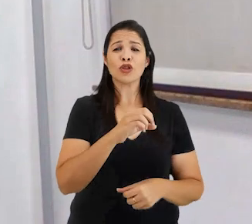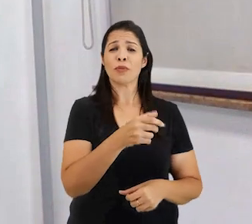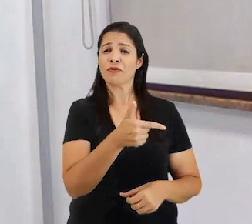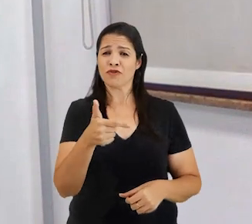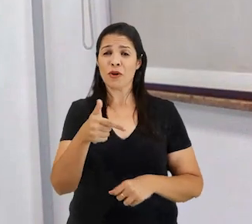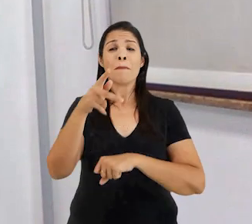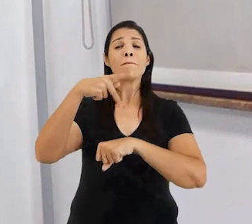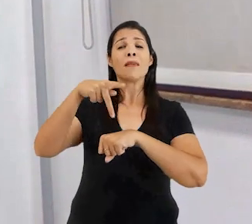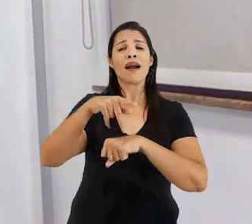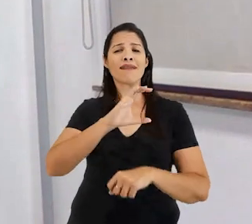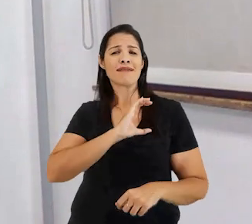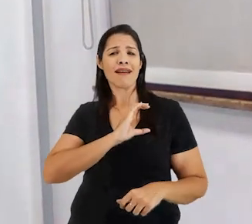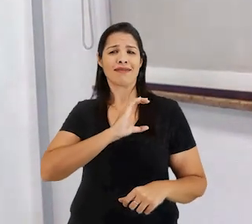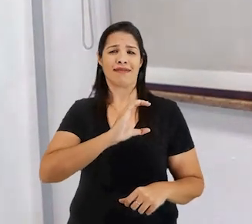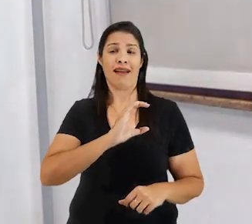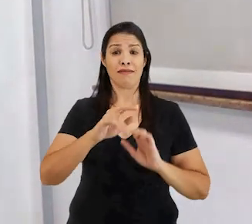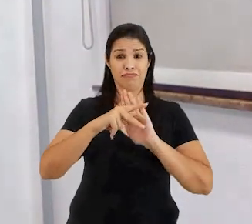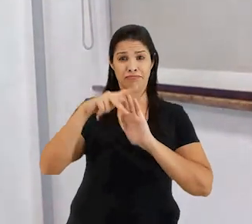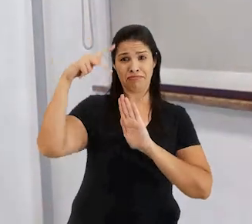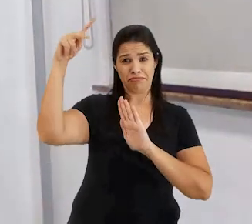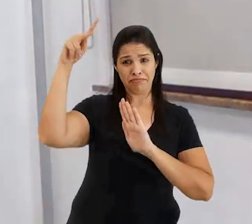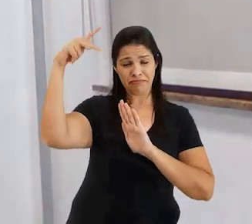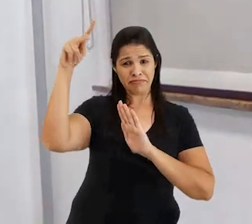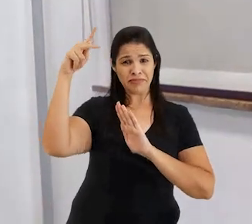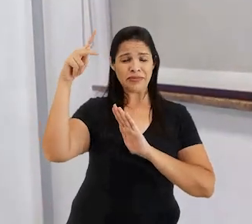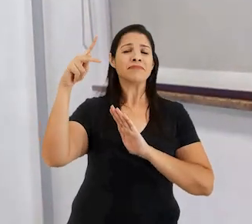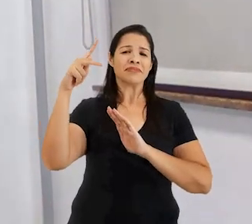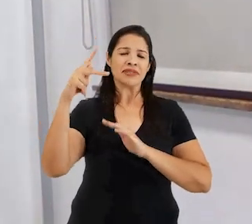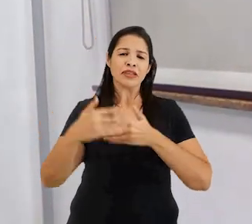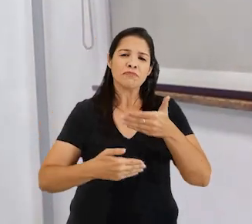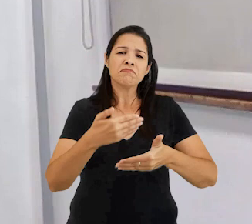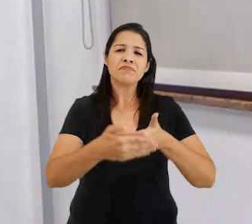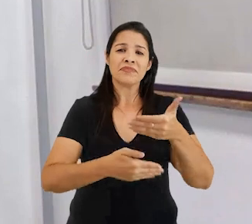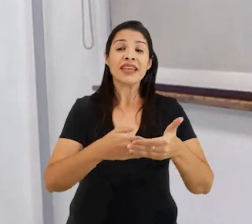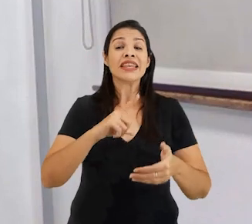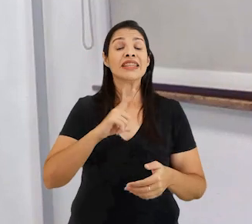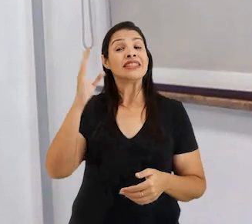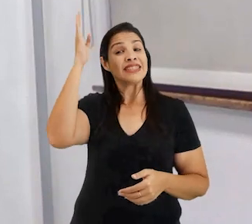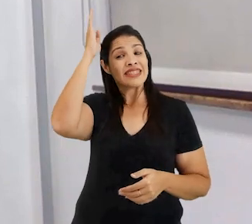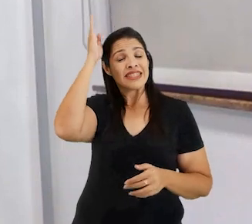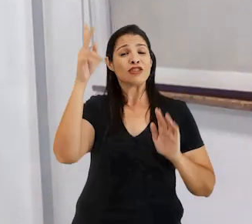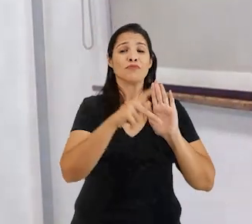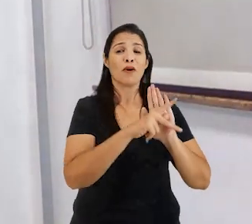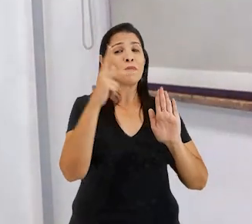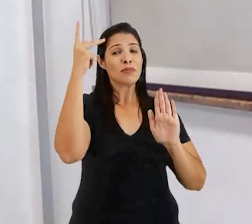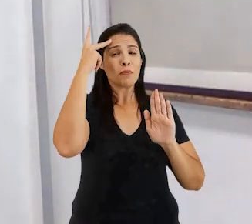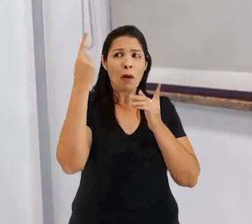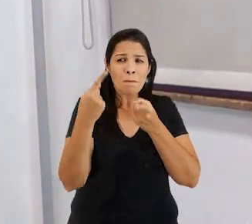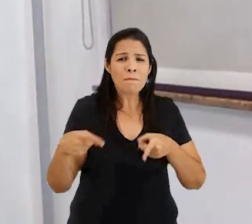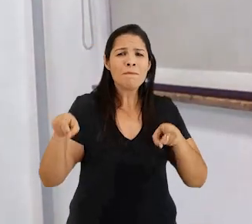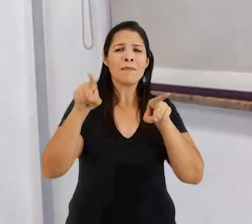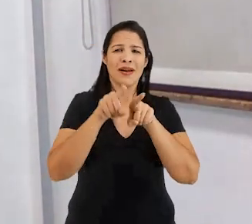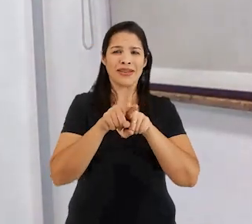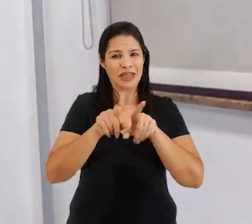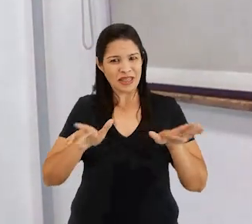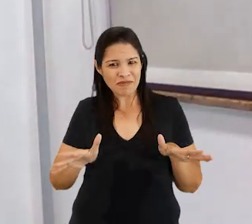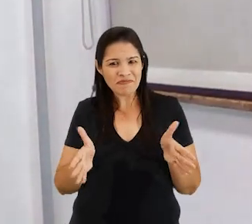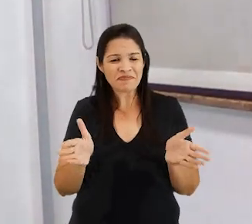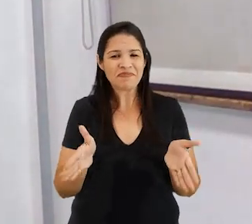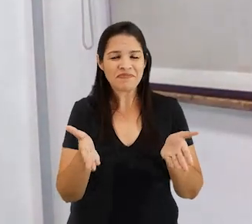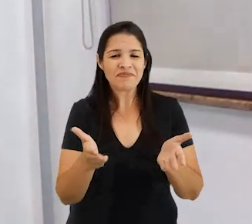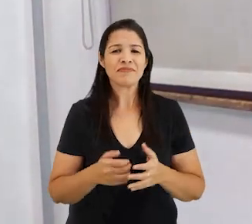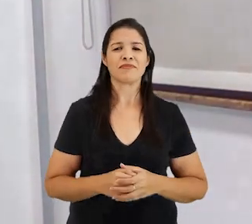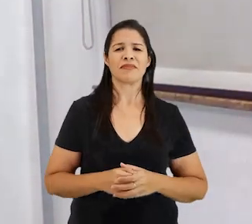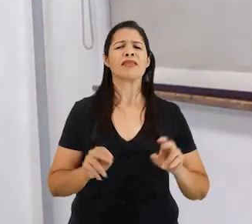Vancouver Island University, e tem o Sesc São Paulo como parceiro e realizador. Sob o tema